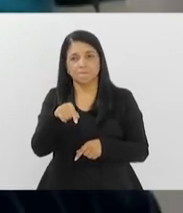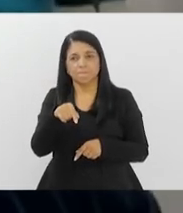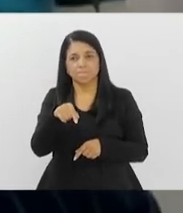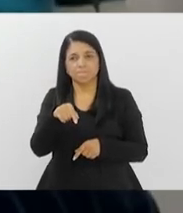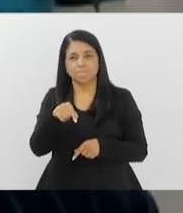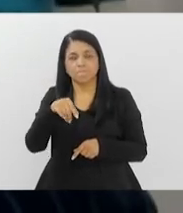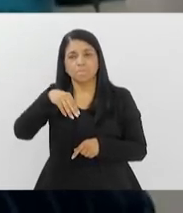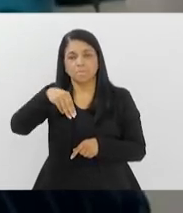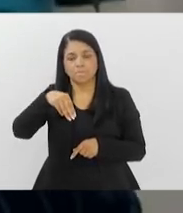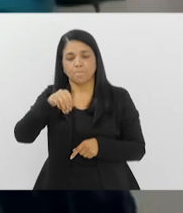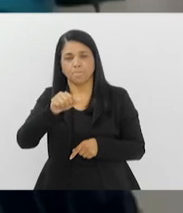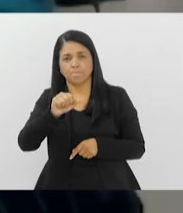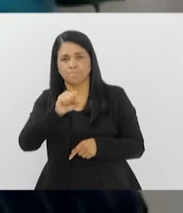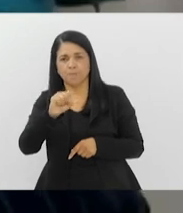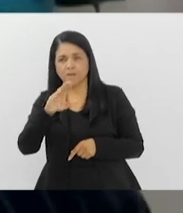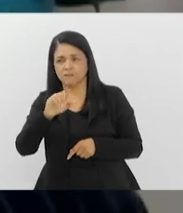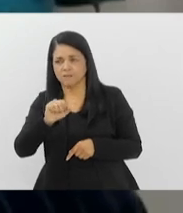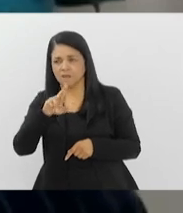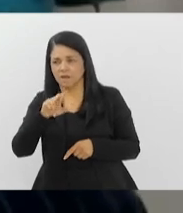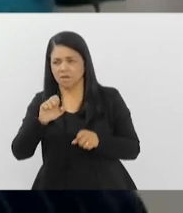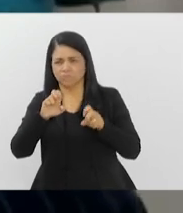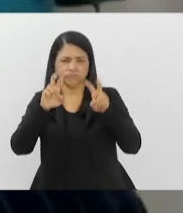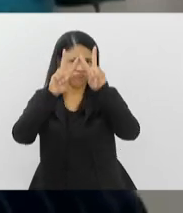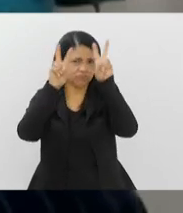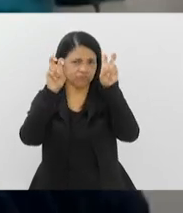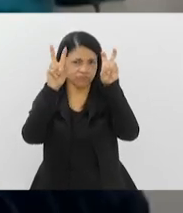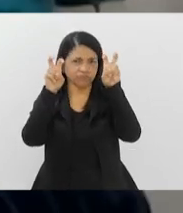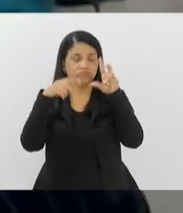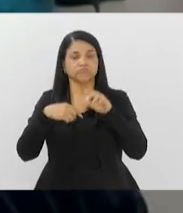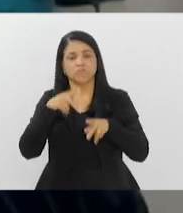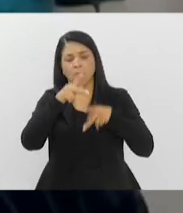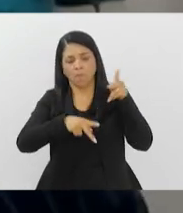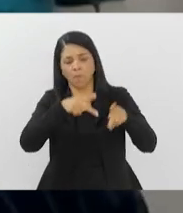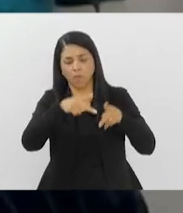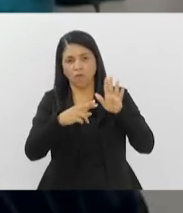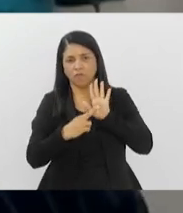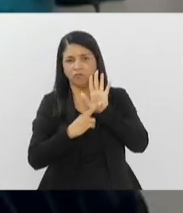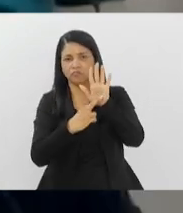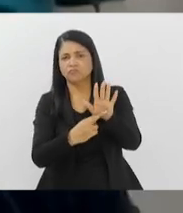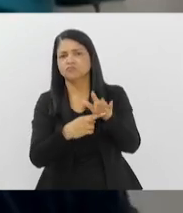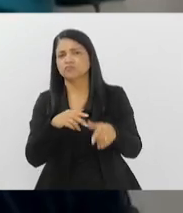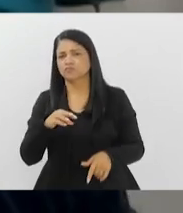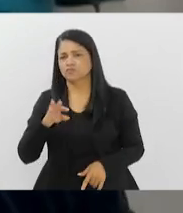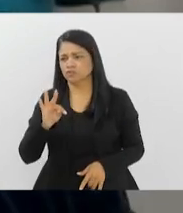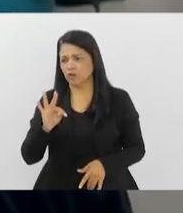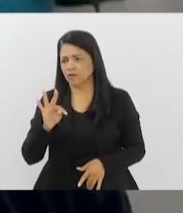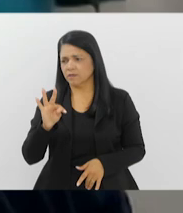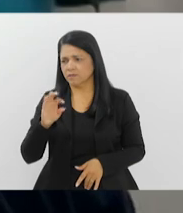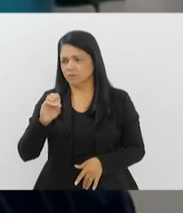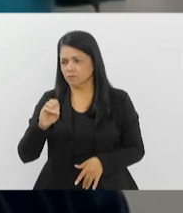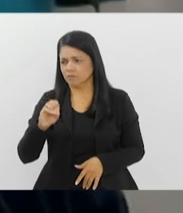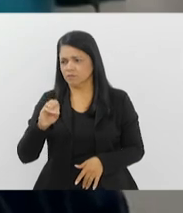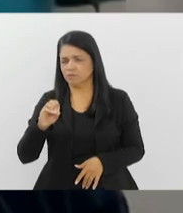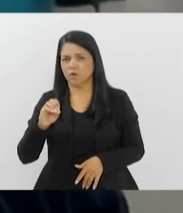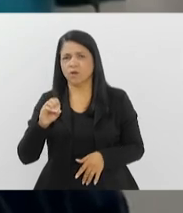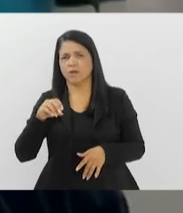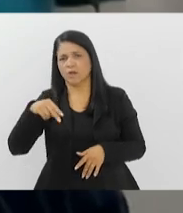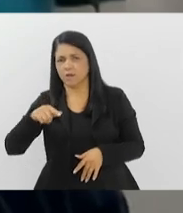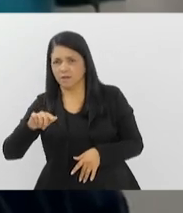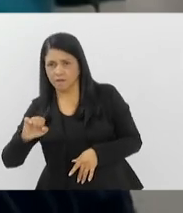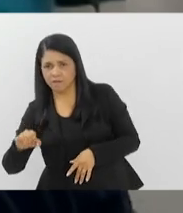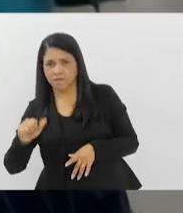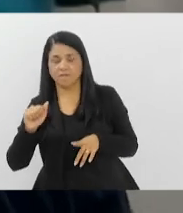uma máscara que representa o povo Tchokwe. O povo Tchokwe é um povo originário da região leste de Angola, com